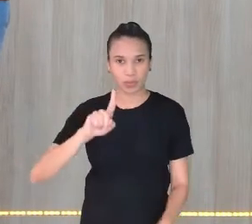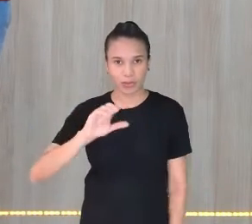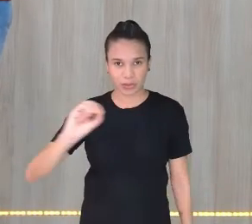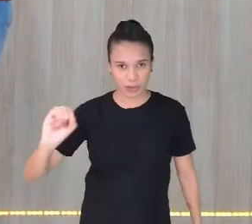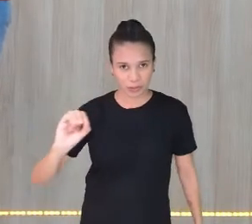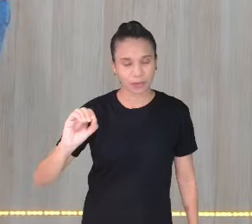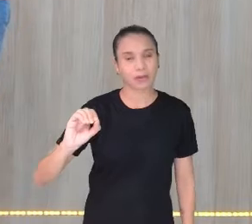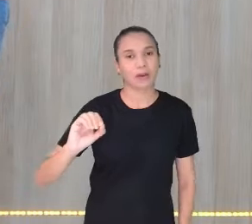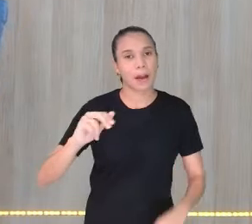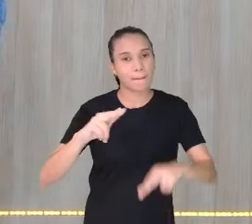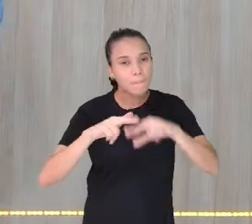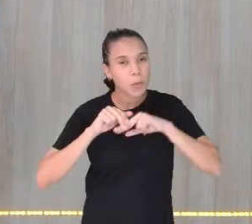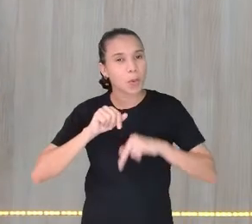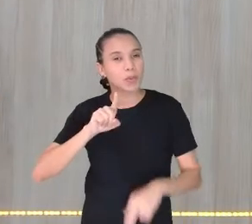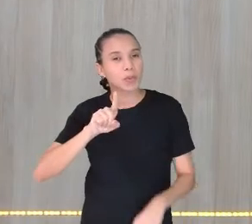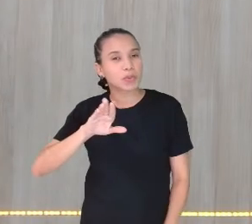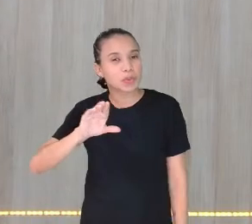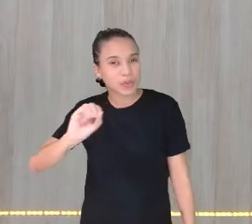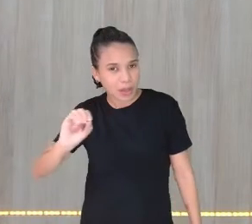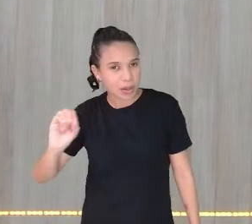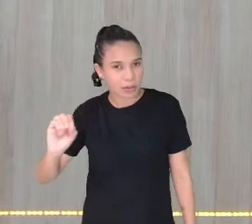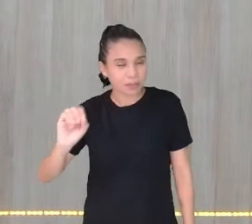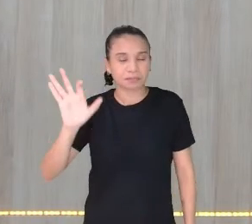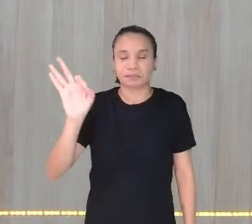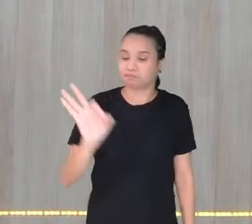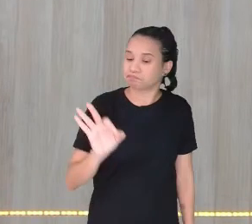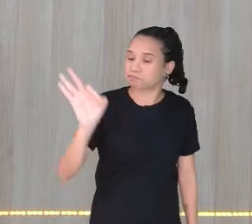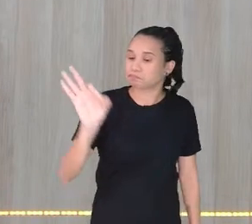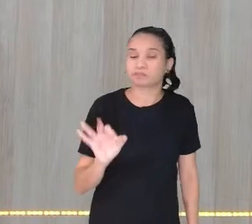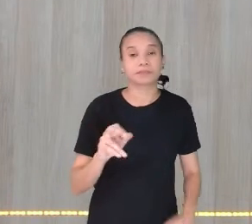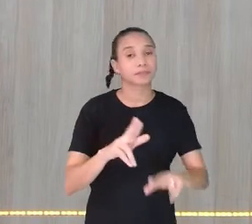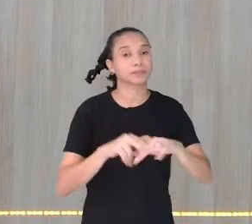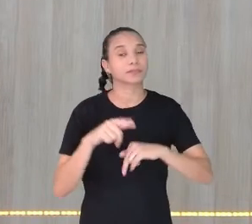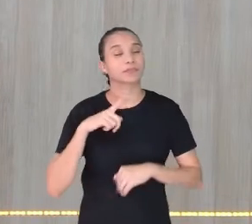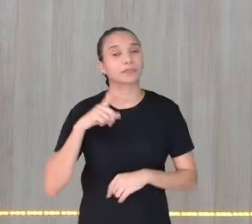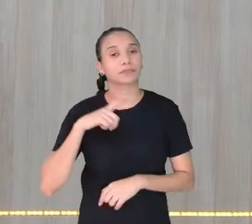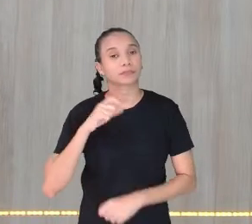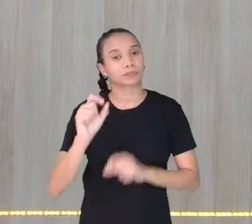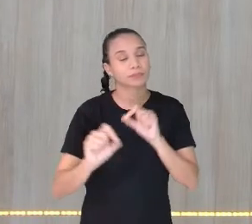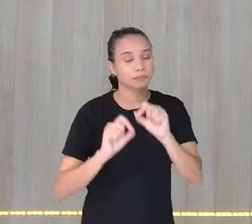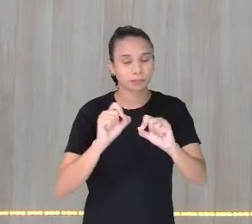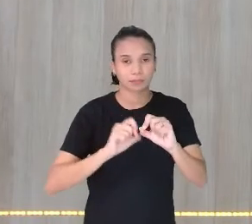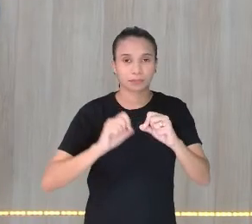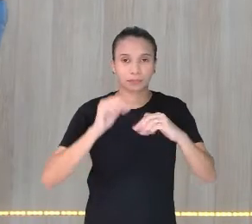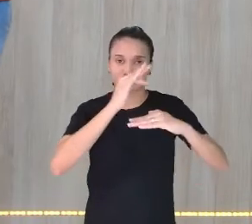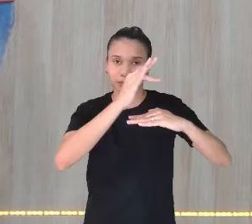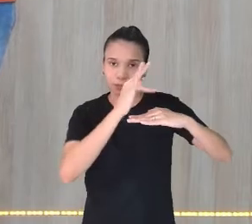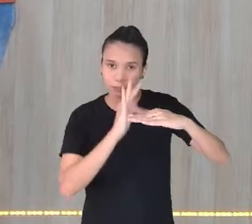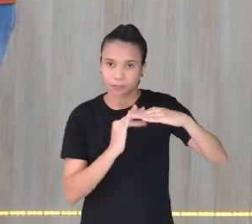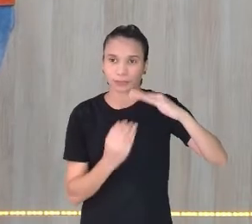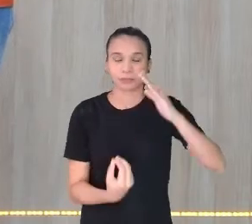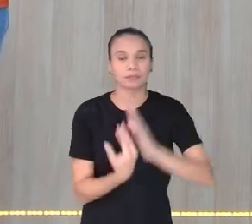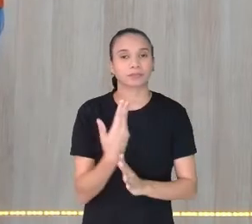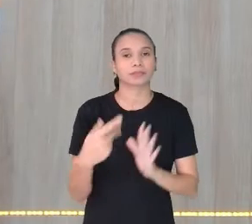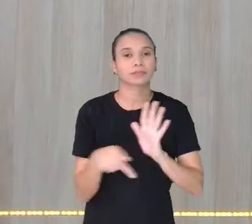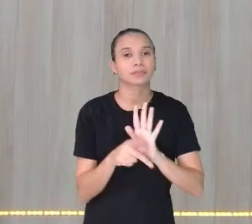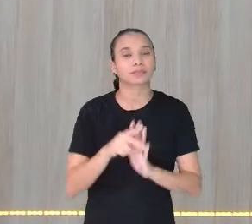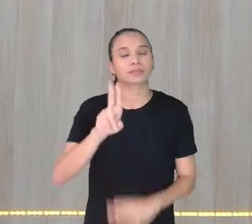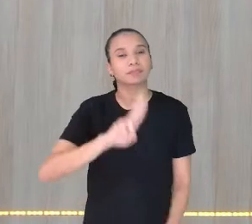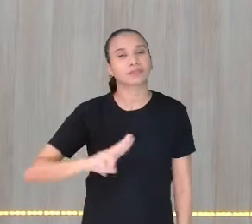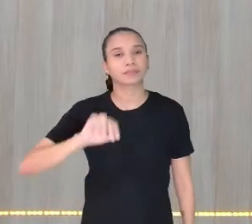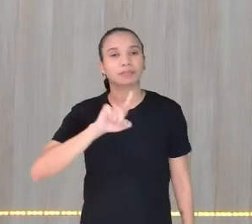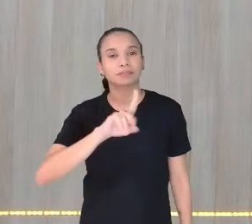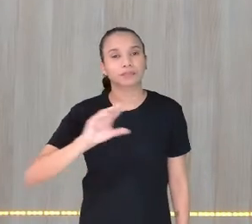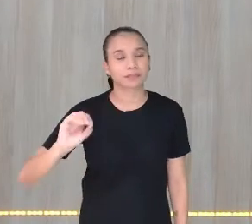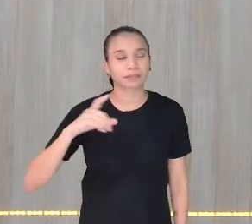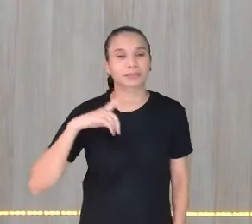cento, por 100, certo? Então, essas frações cujo denominador ele é igual a 100,